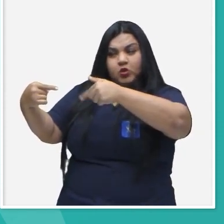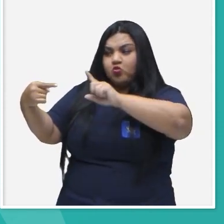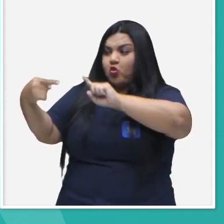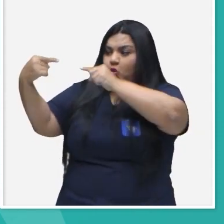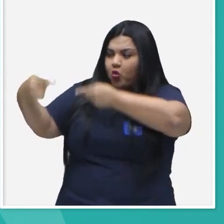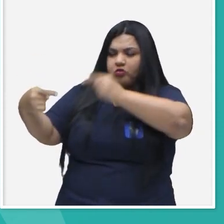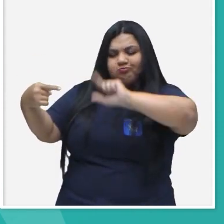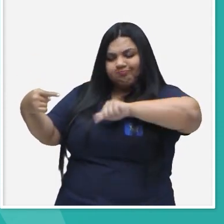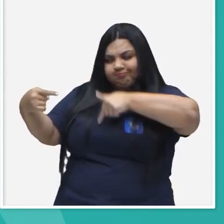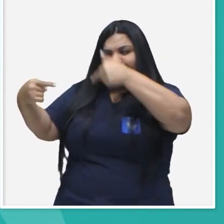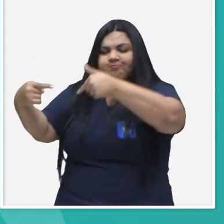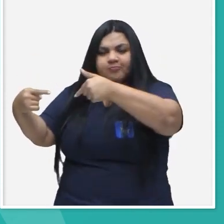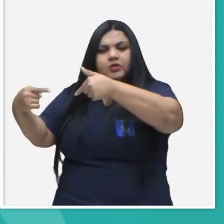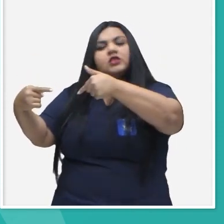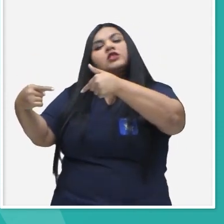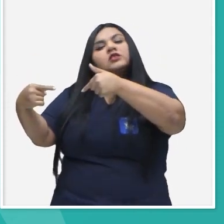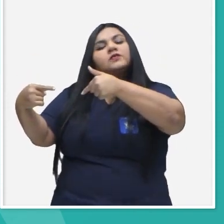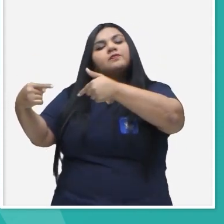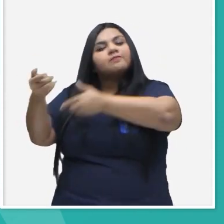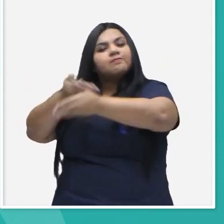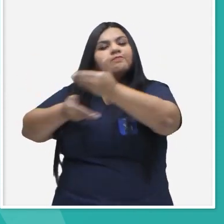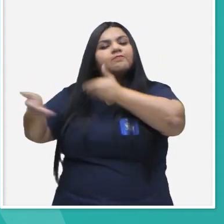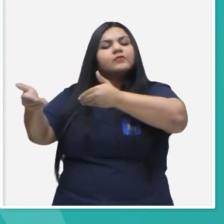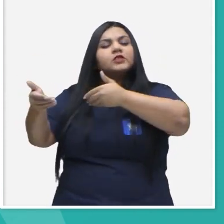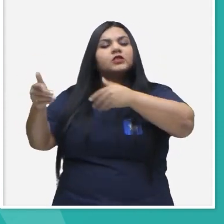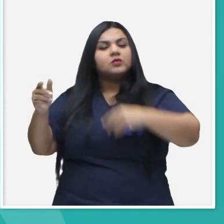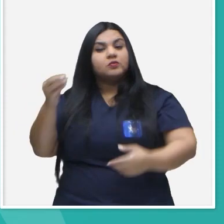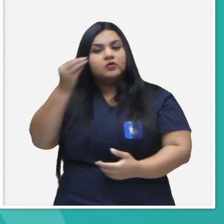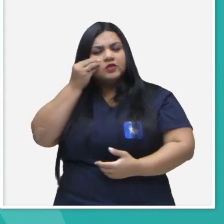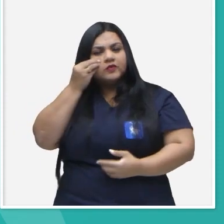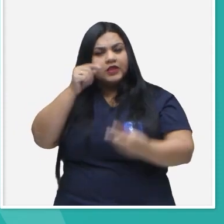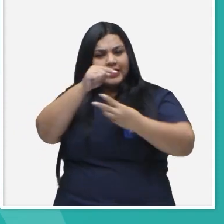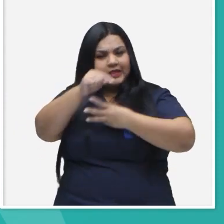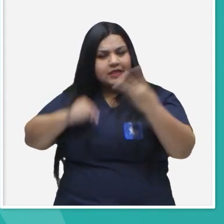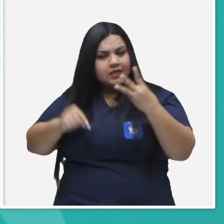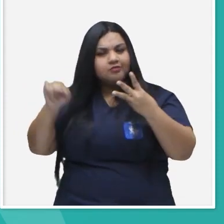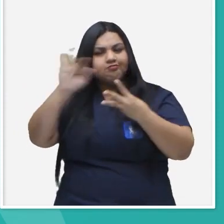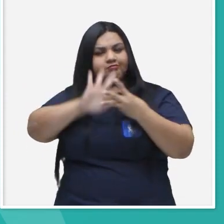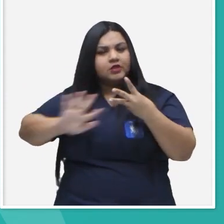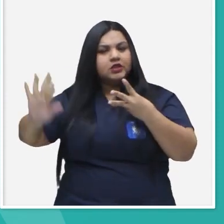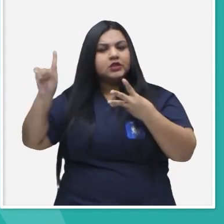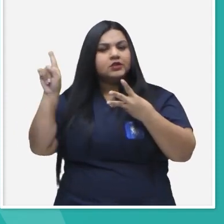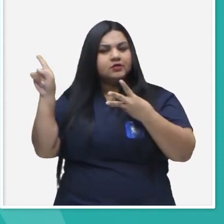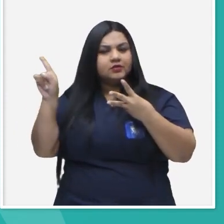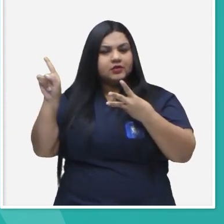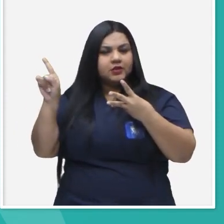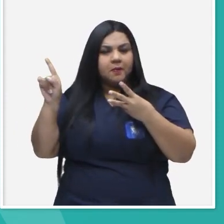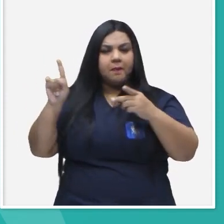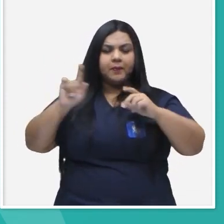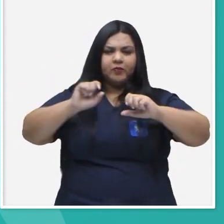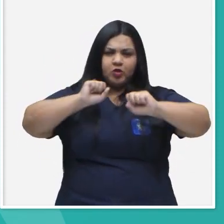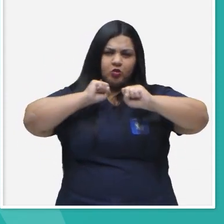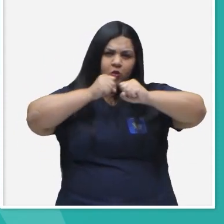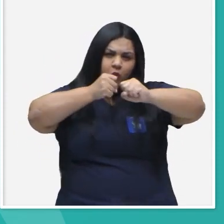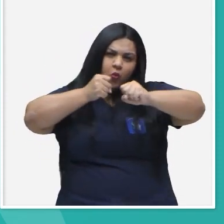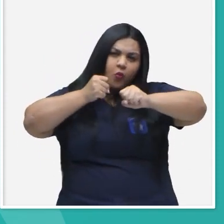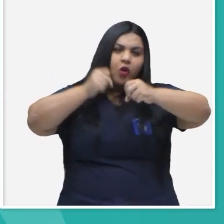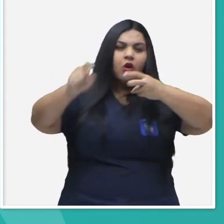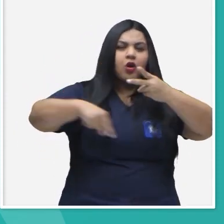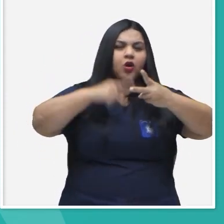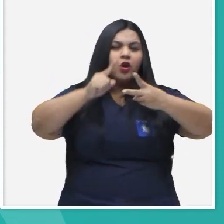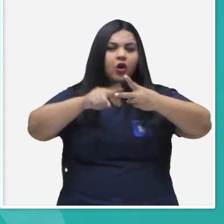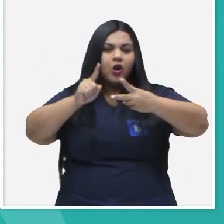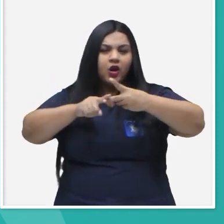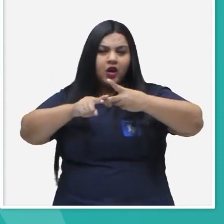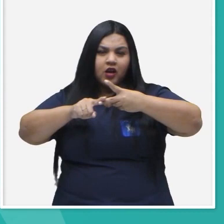adversário. Então, interação com o adversário. Observem aí, nesses esportes, boxe, badminton,